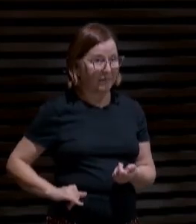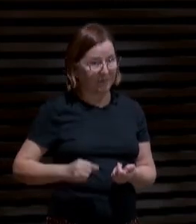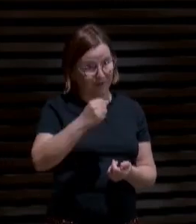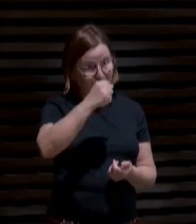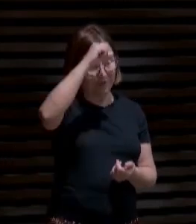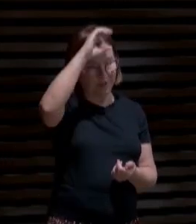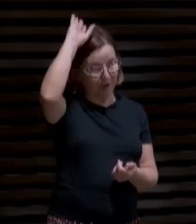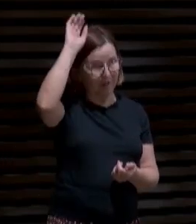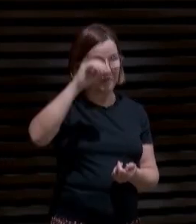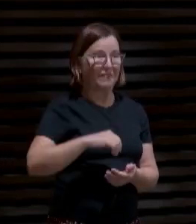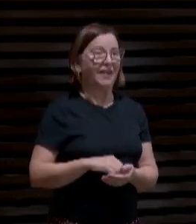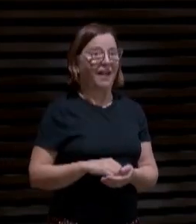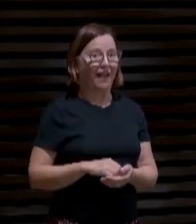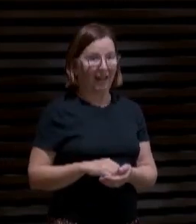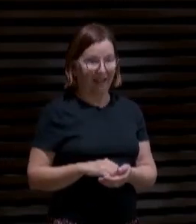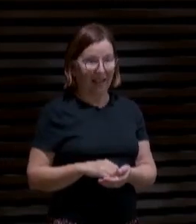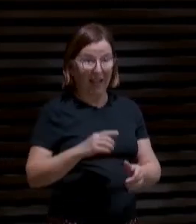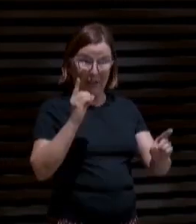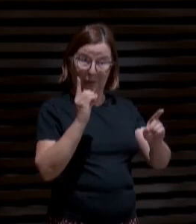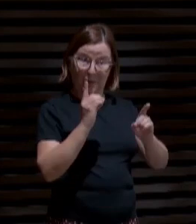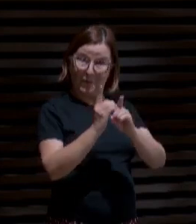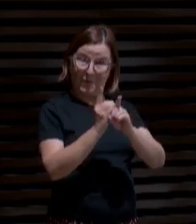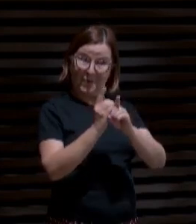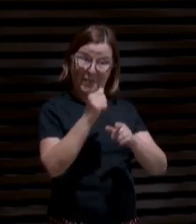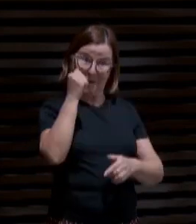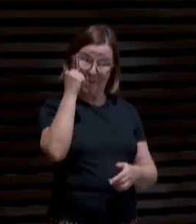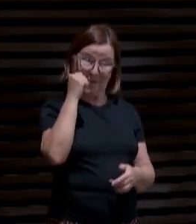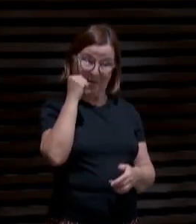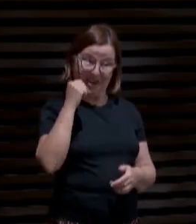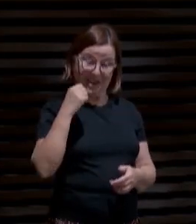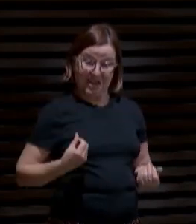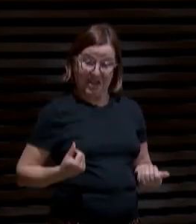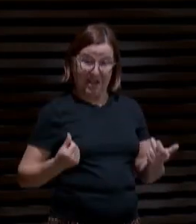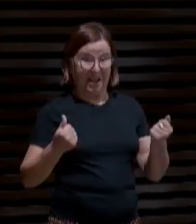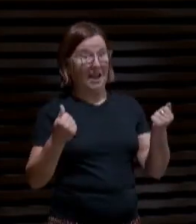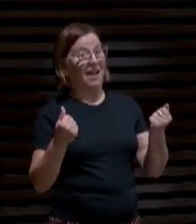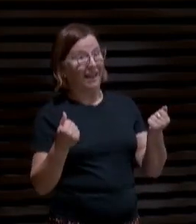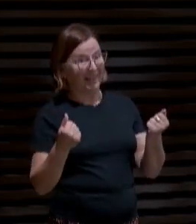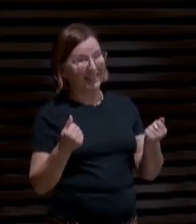Quando você acha uma mulher famosa, dá para ficar bem na foto.